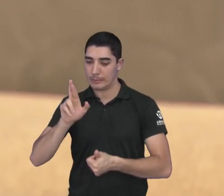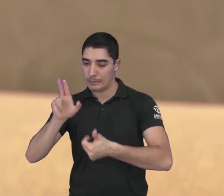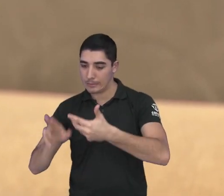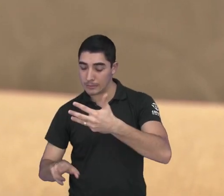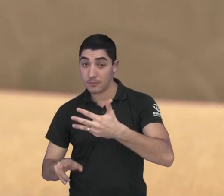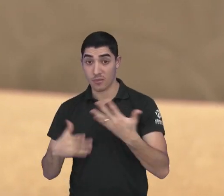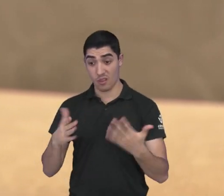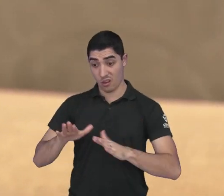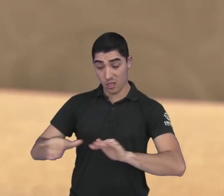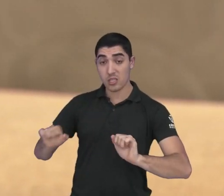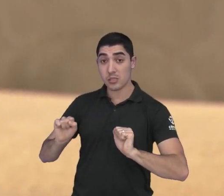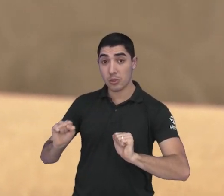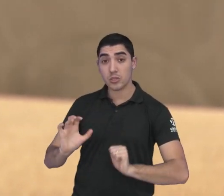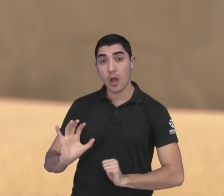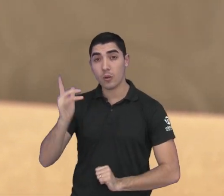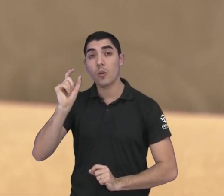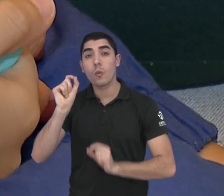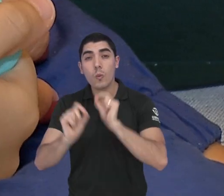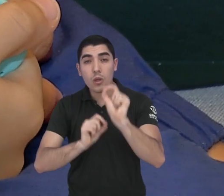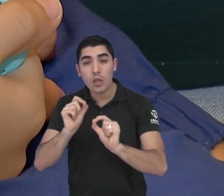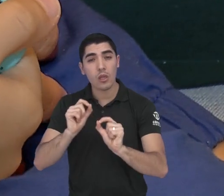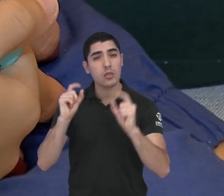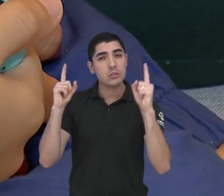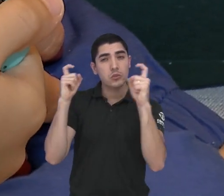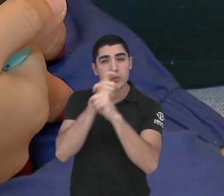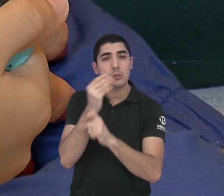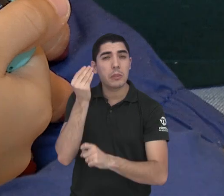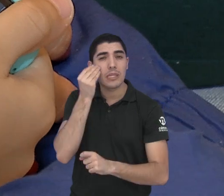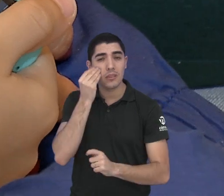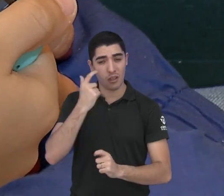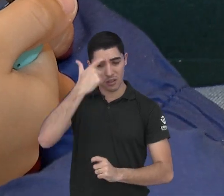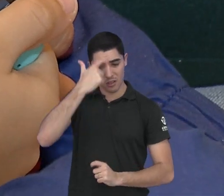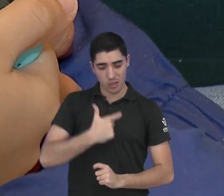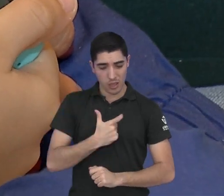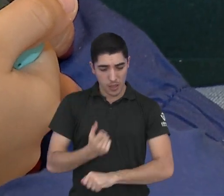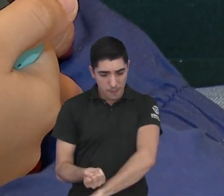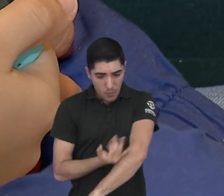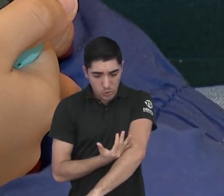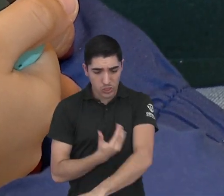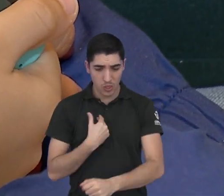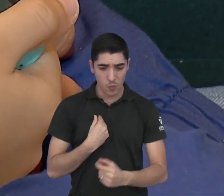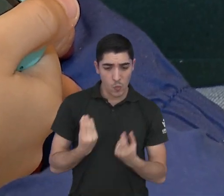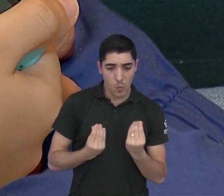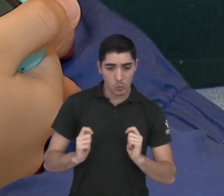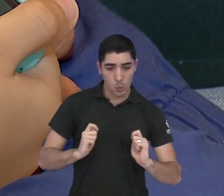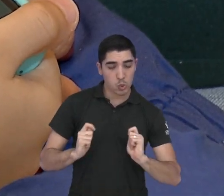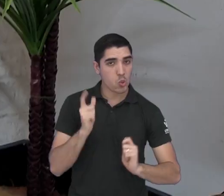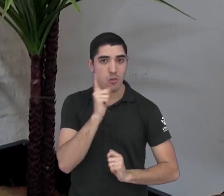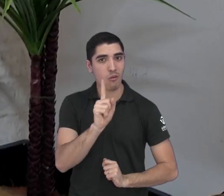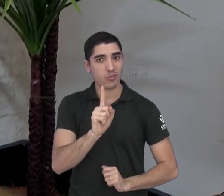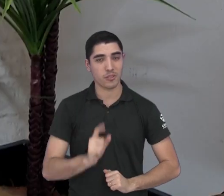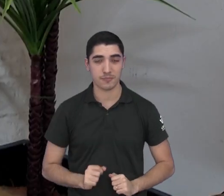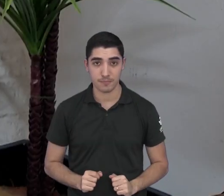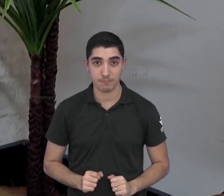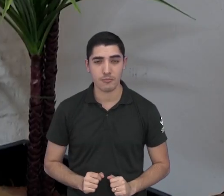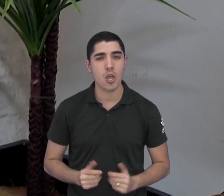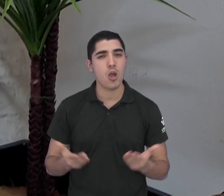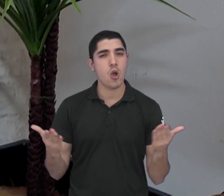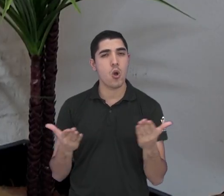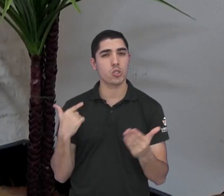tantos produtos, a criança pode encontrar dificuldade para gerenciar os próprios desejos de consumo. A gente